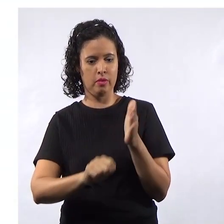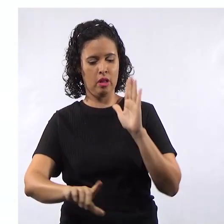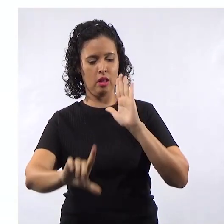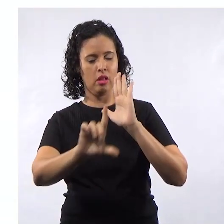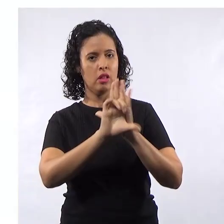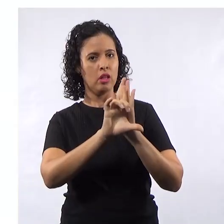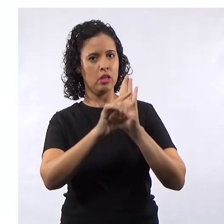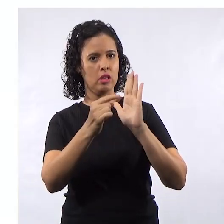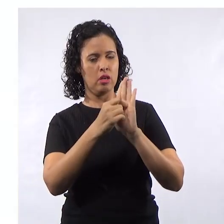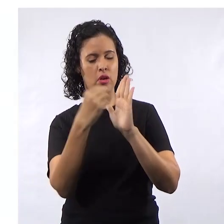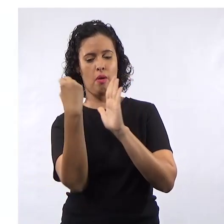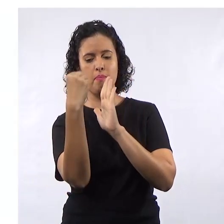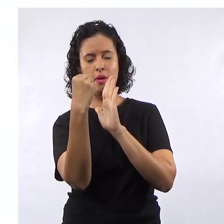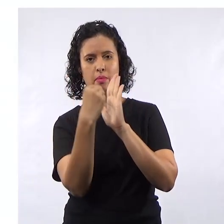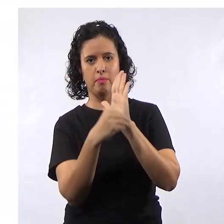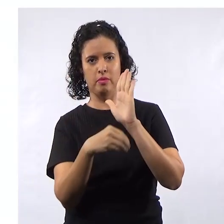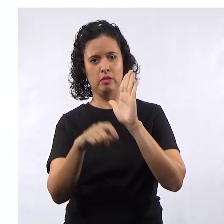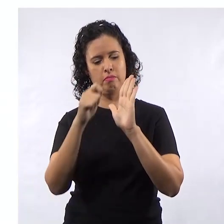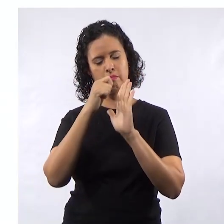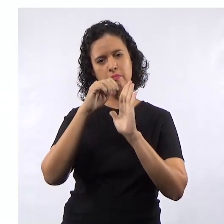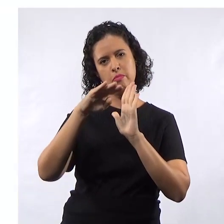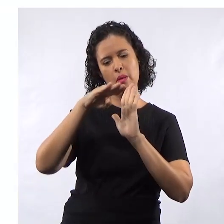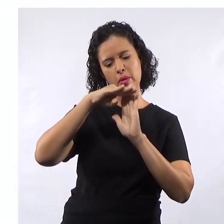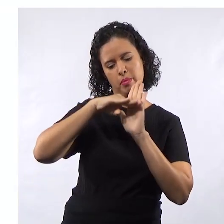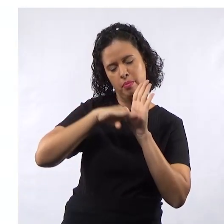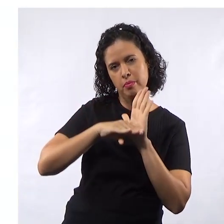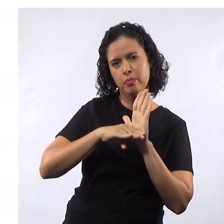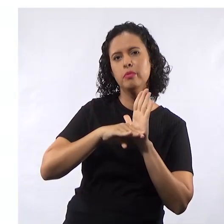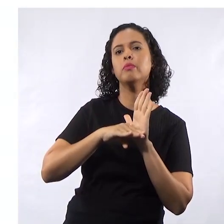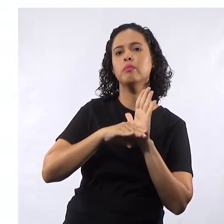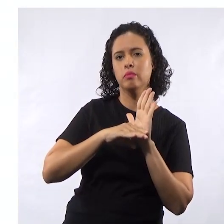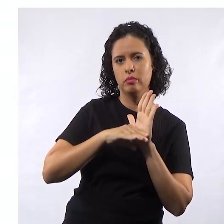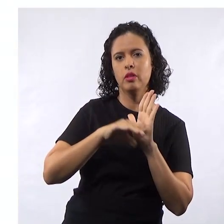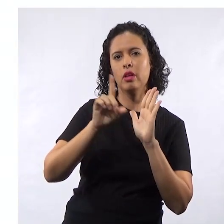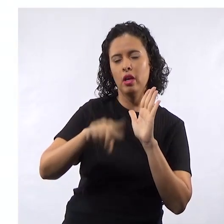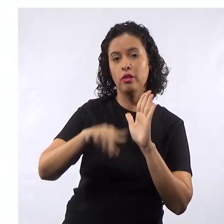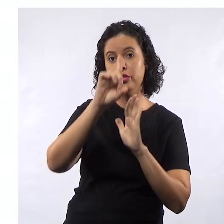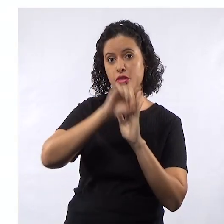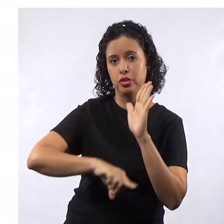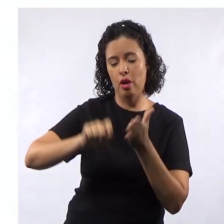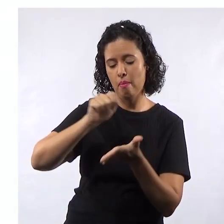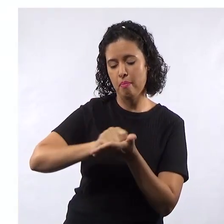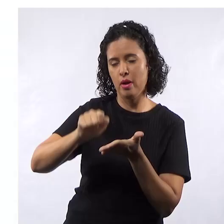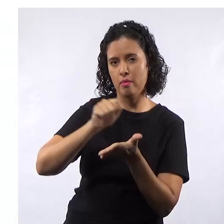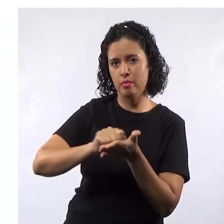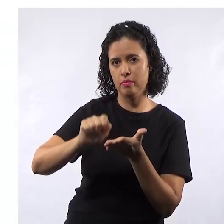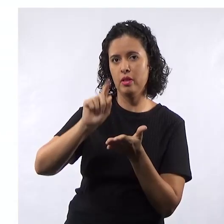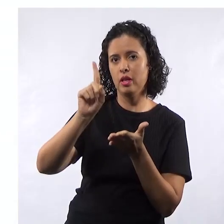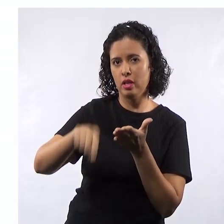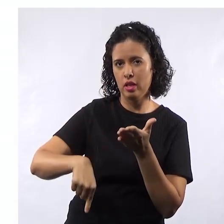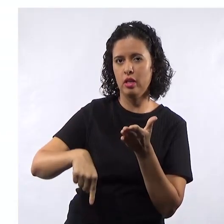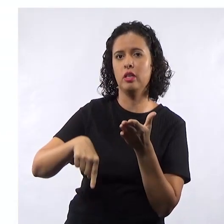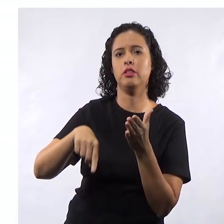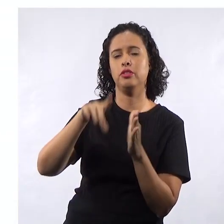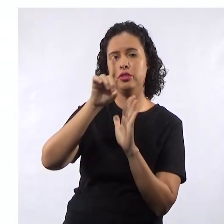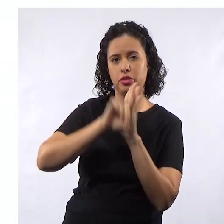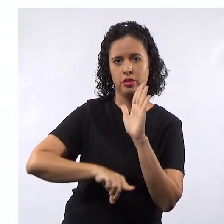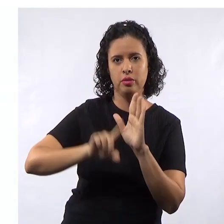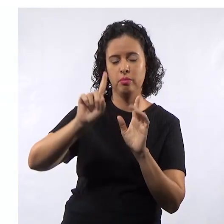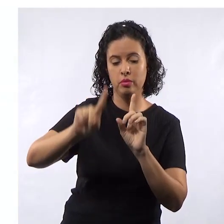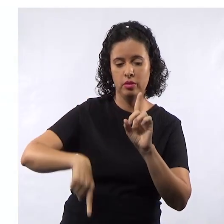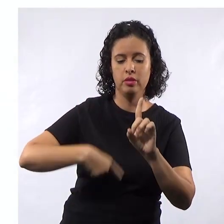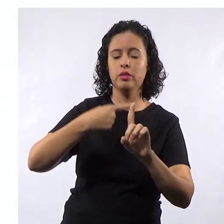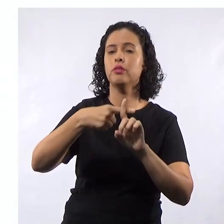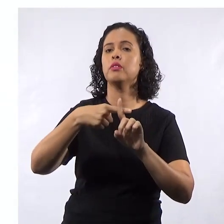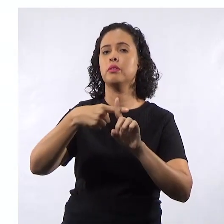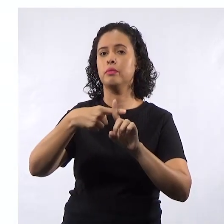lugar e tempo, ou seja, é o direito escrito, né? É aquele direito escrito que é o direito positivado, tá? Dentro do direito, quando